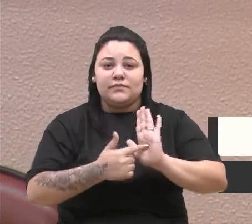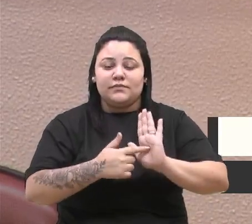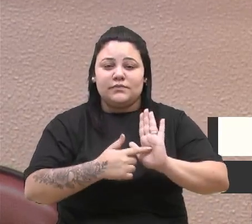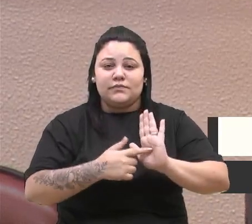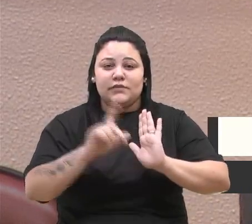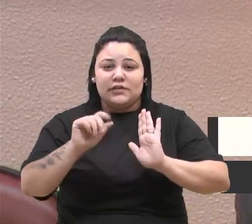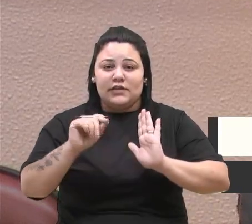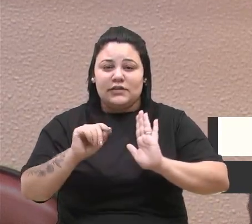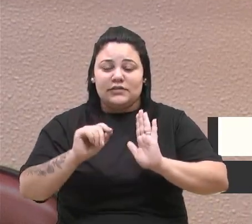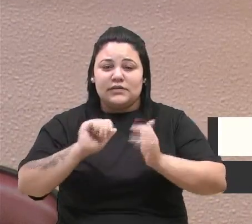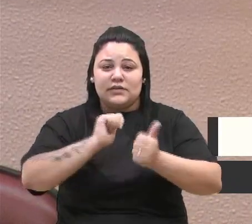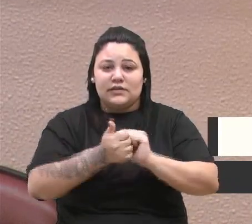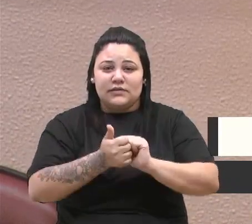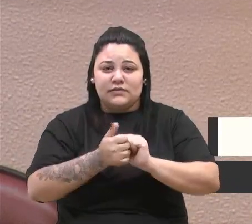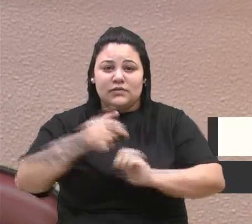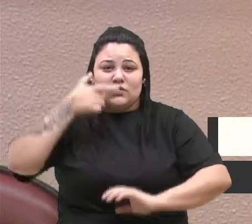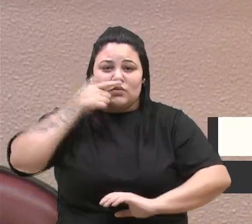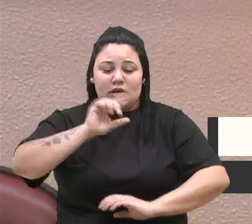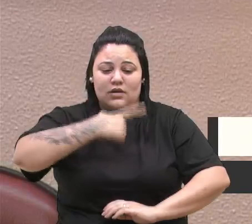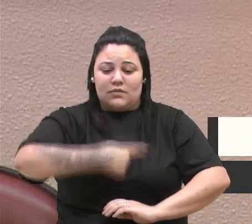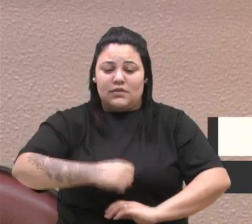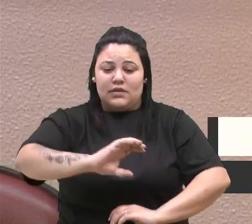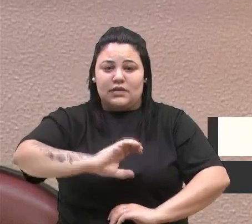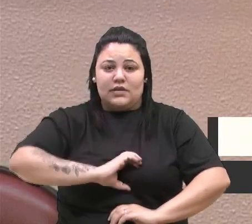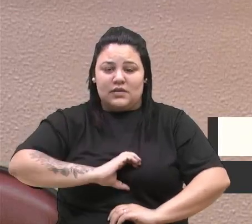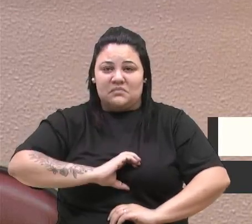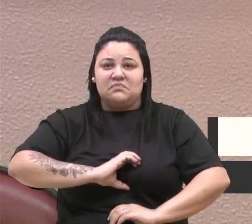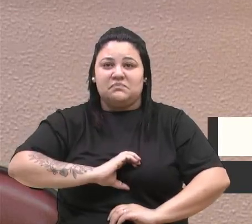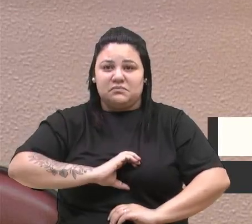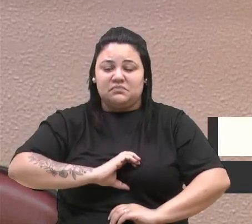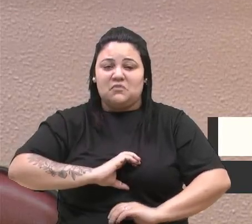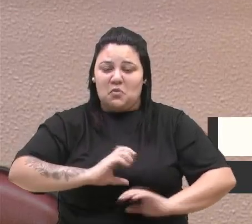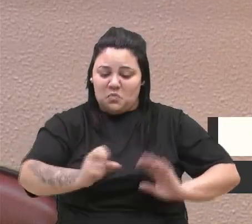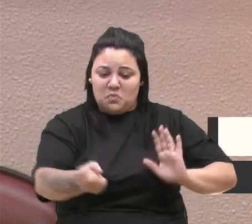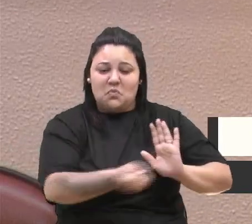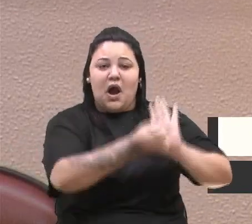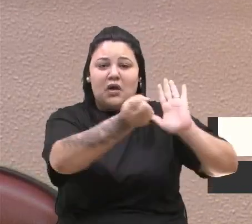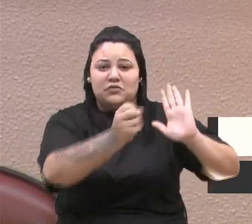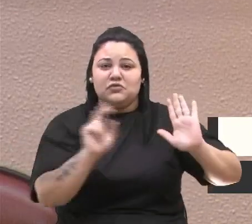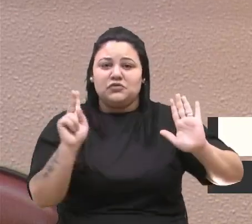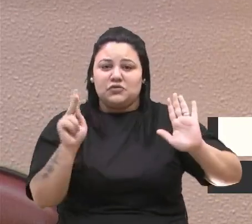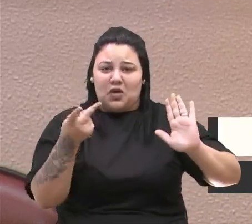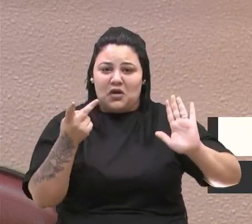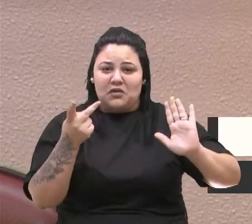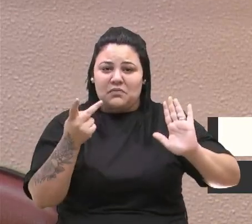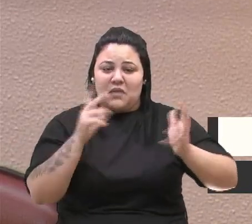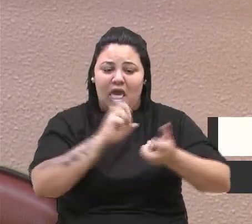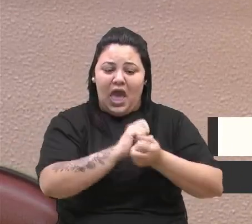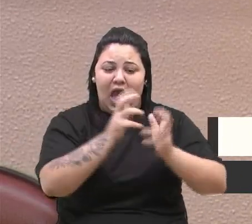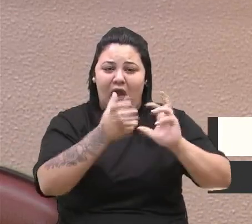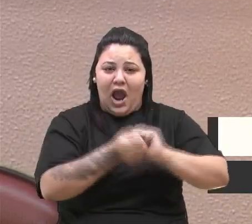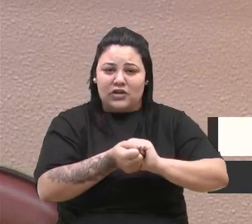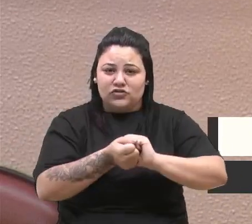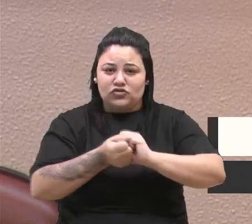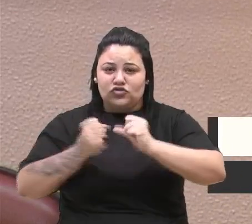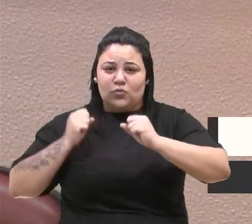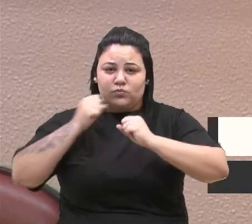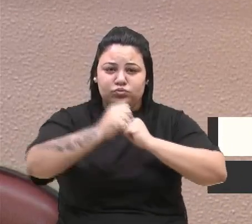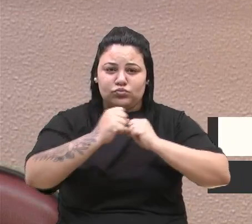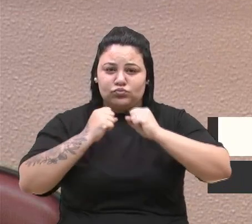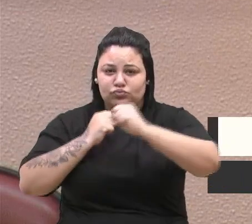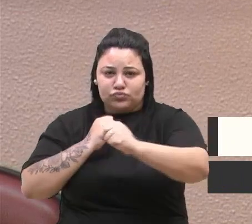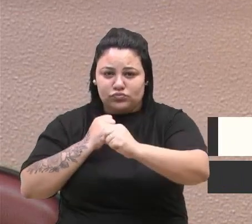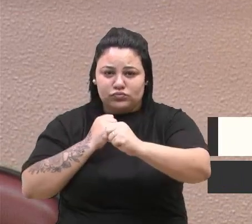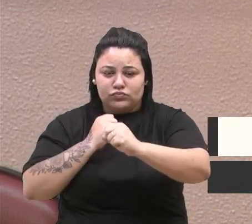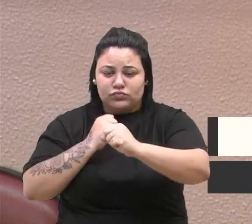na etapa nacional. Um marco histórico para a arte marcial caxiense. Foram 5 medalhas de